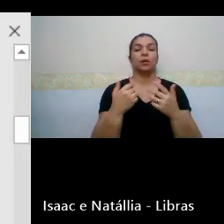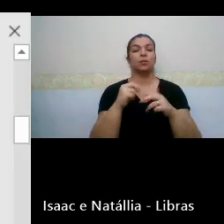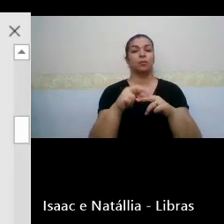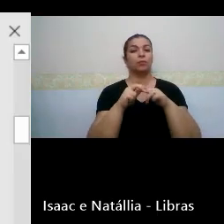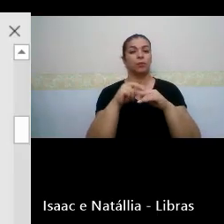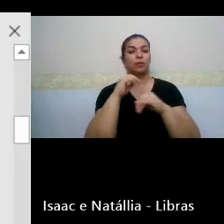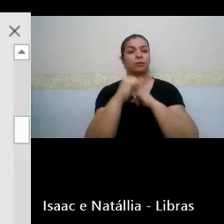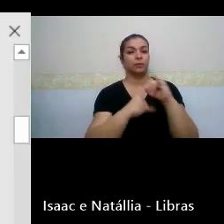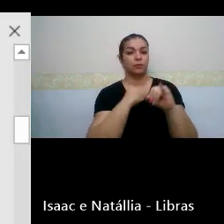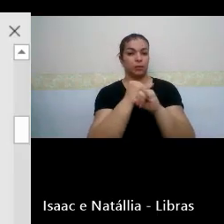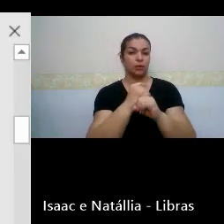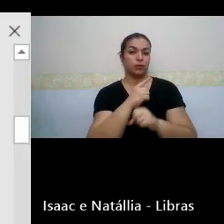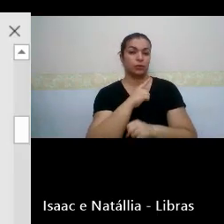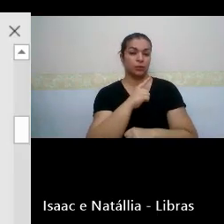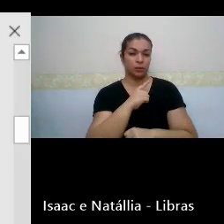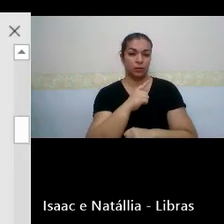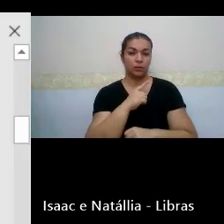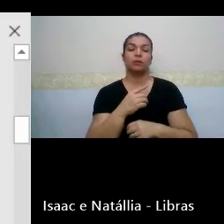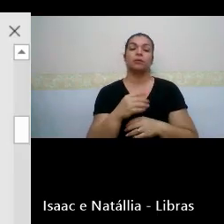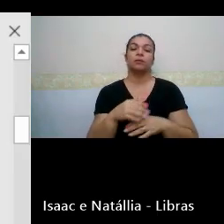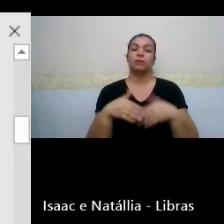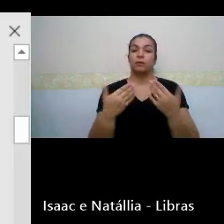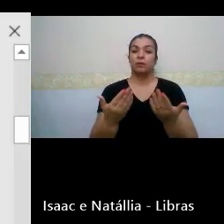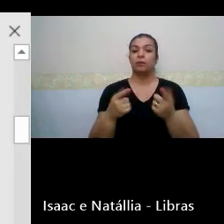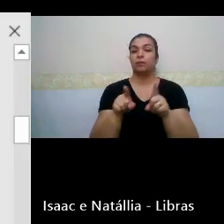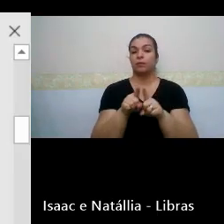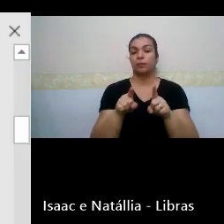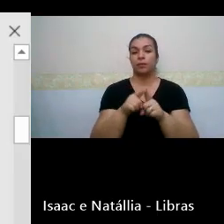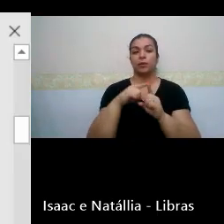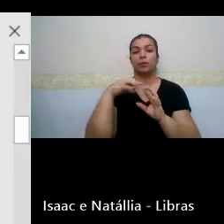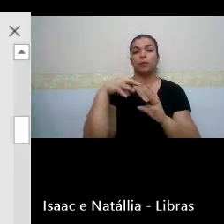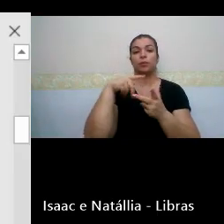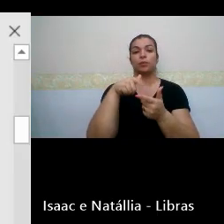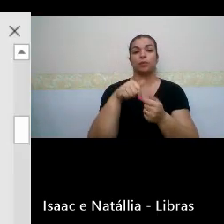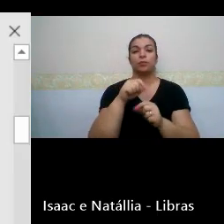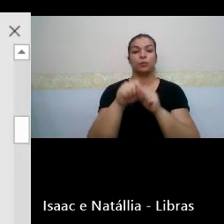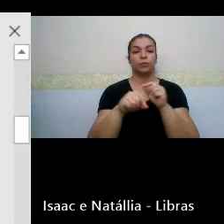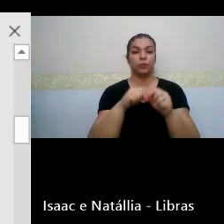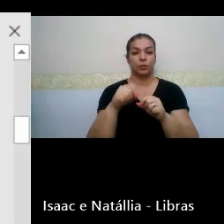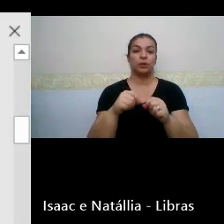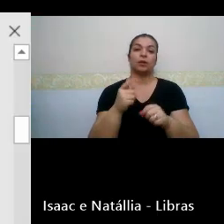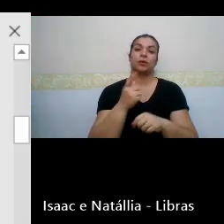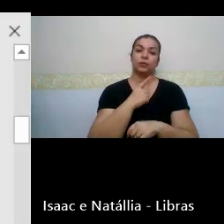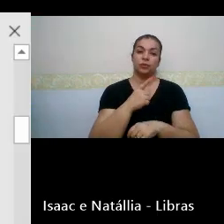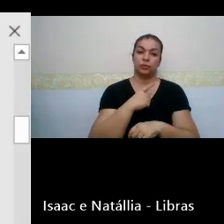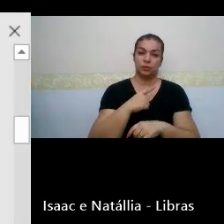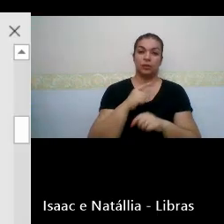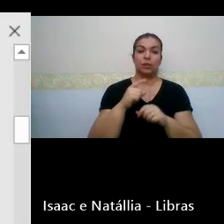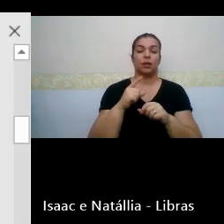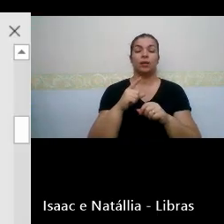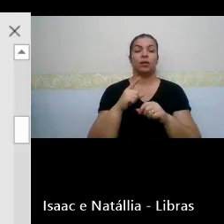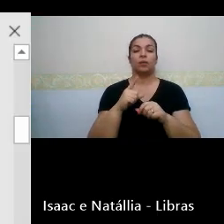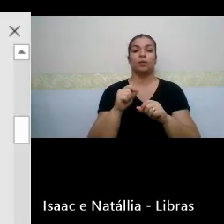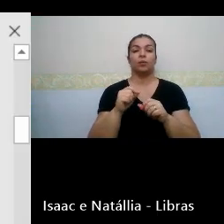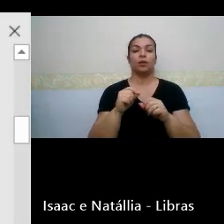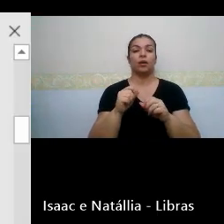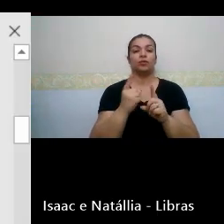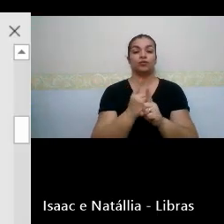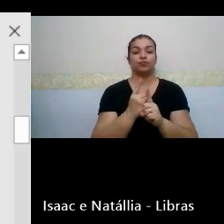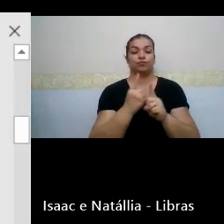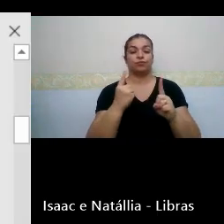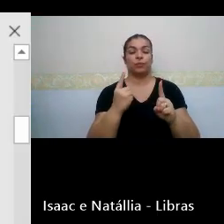internet, e um mundo onde as distâncias geográficas se encurtam entre